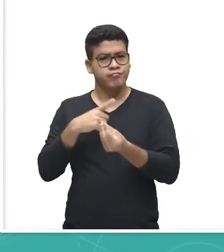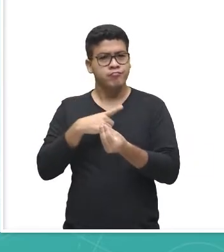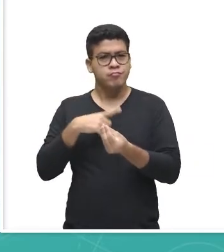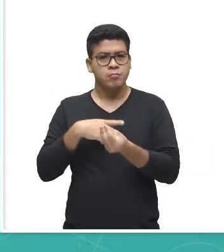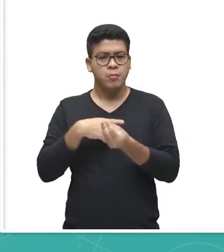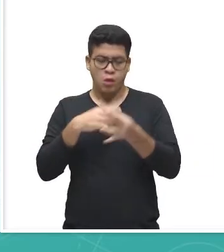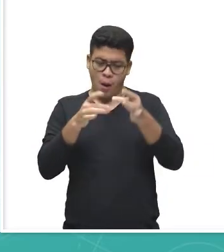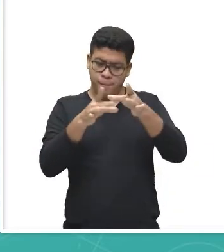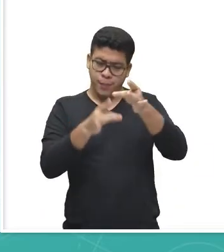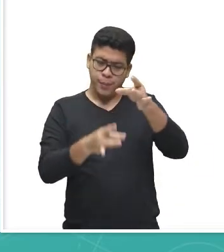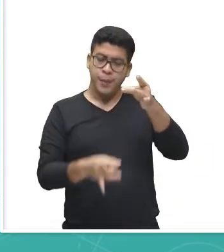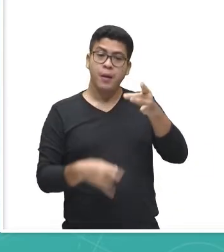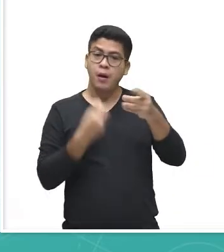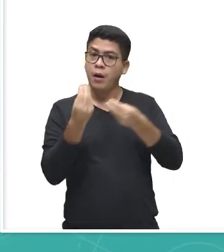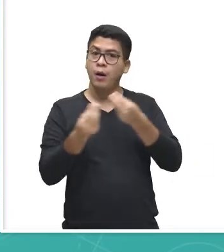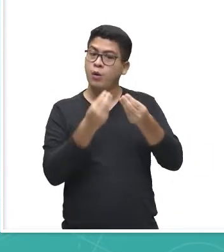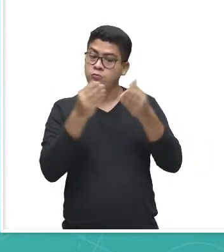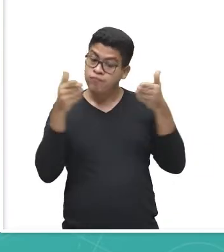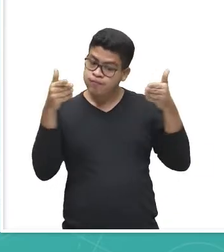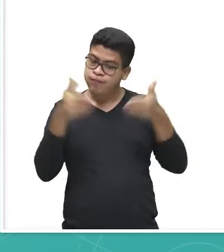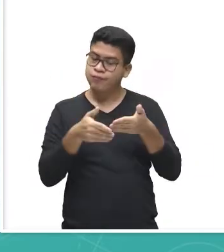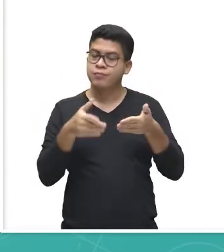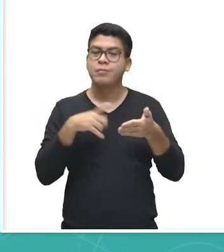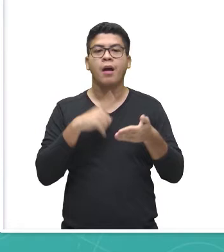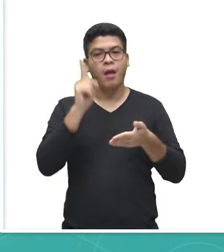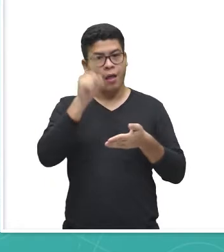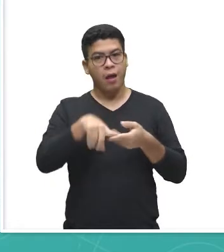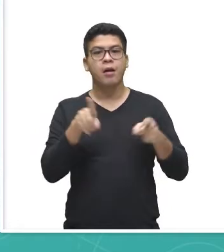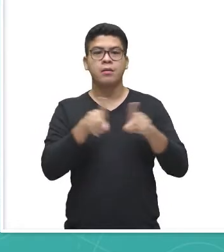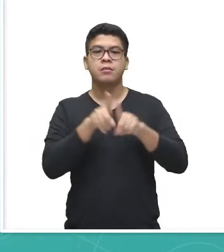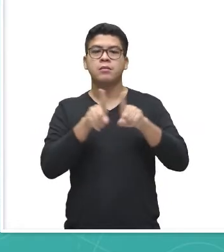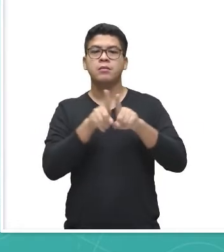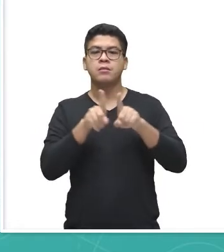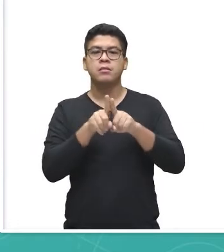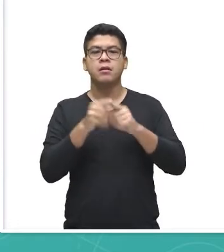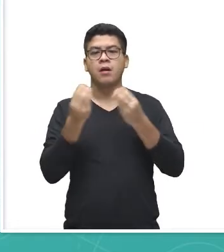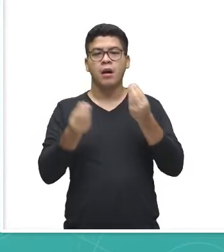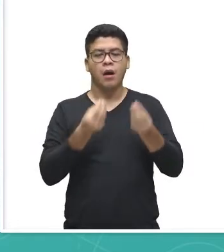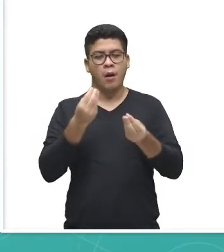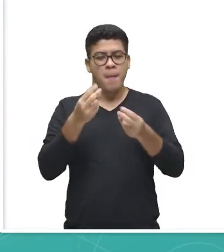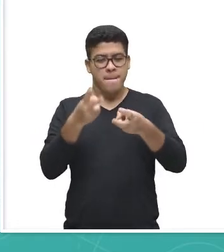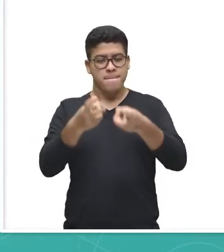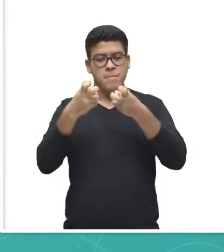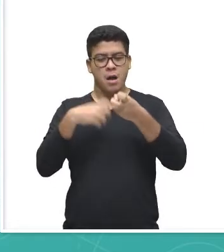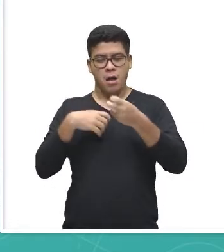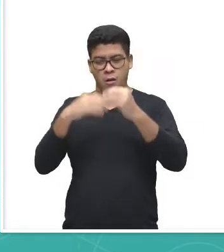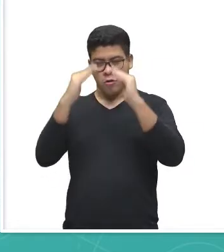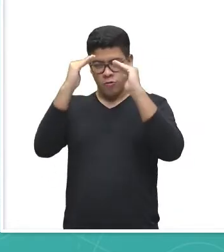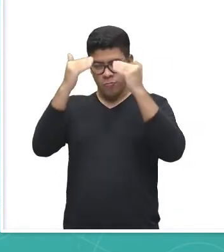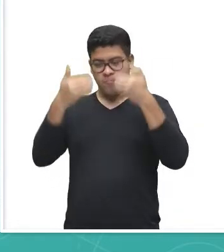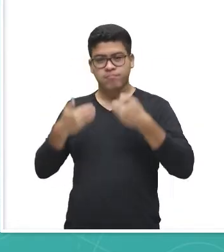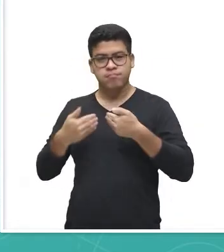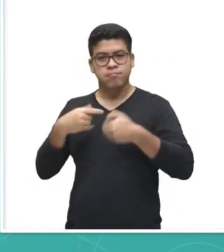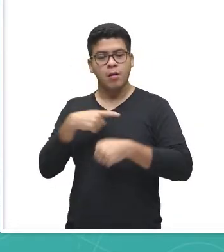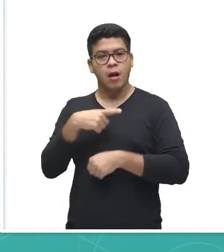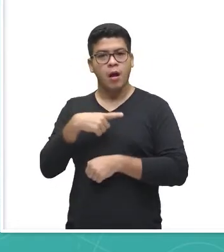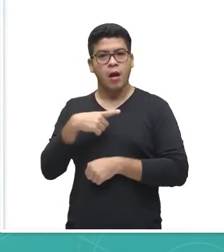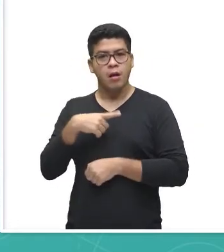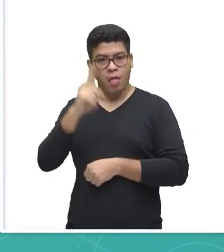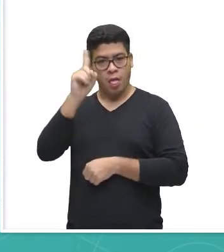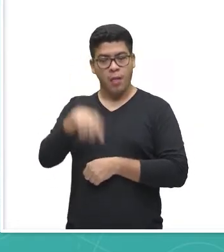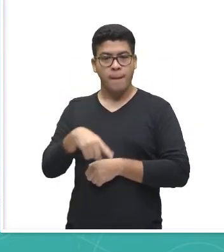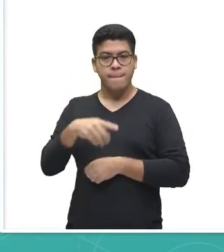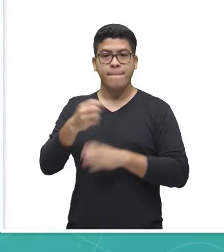propriedades específicas. Quando tais características podem ser percebidas pelos sentidos humanos, recebem o nome